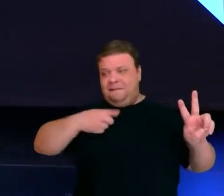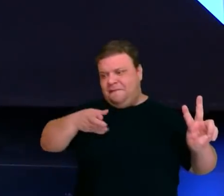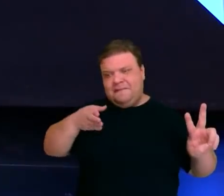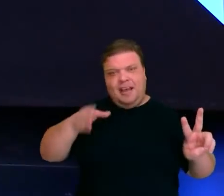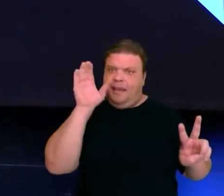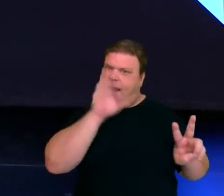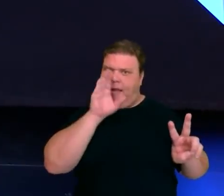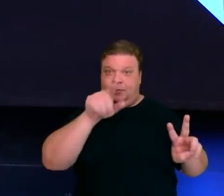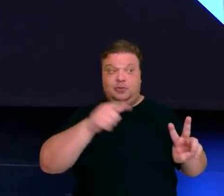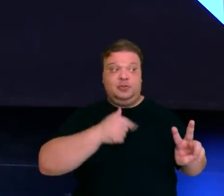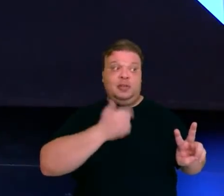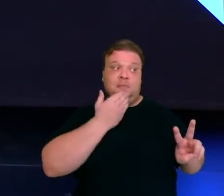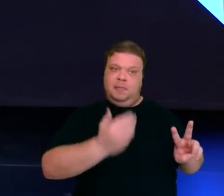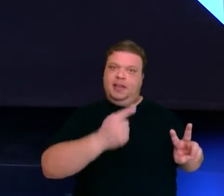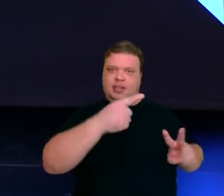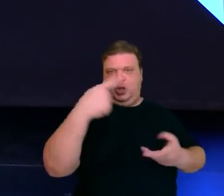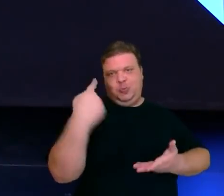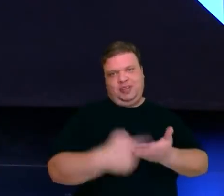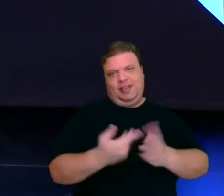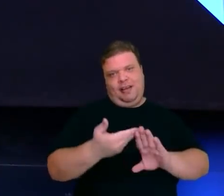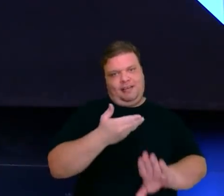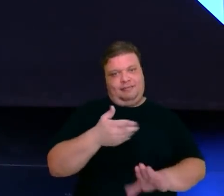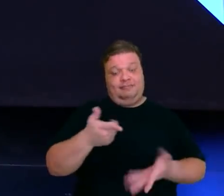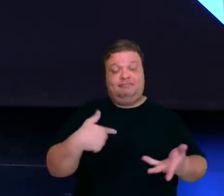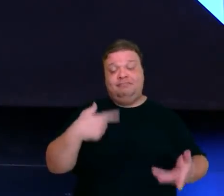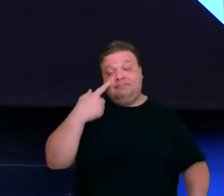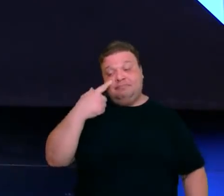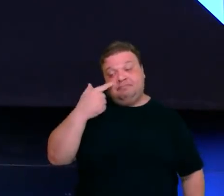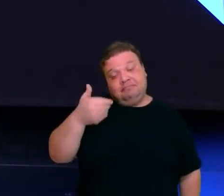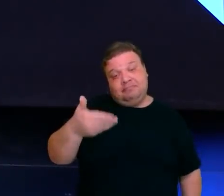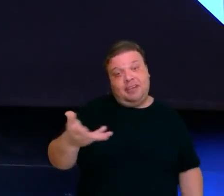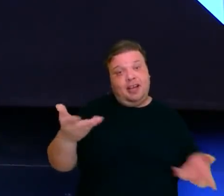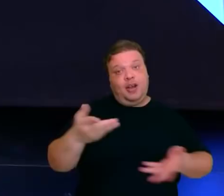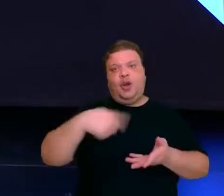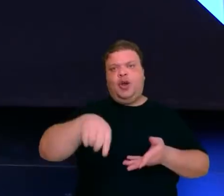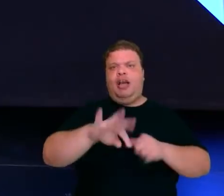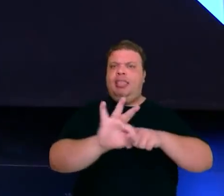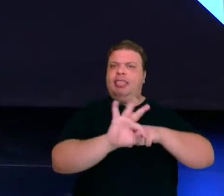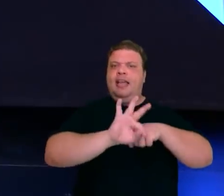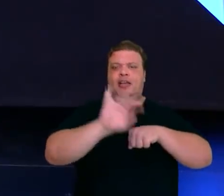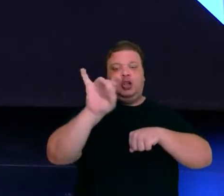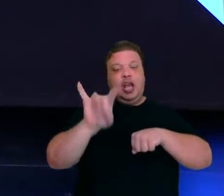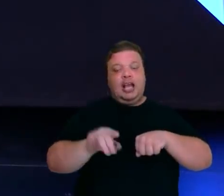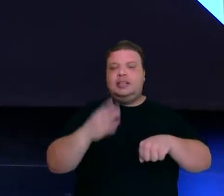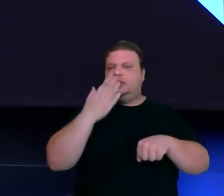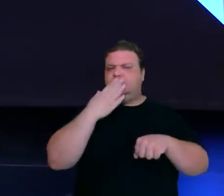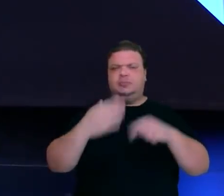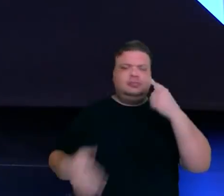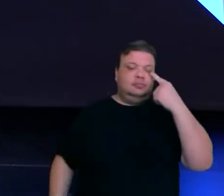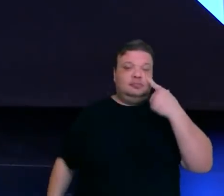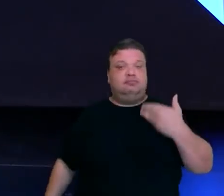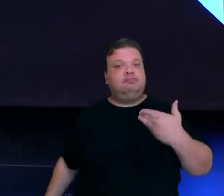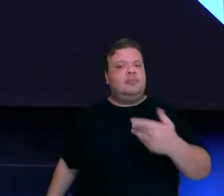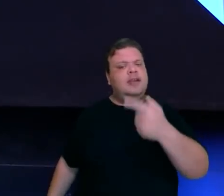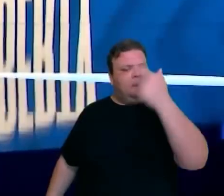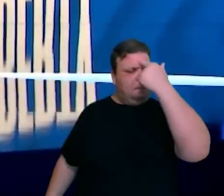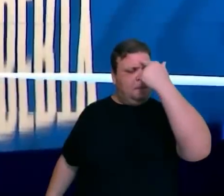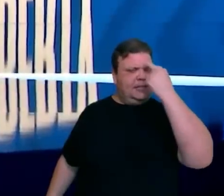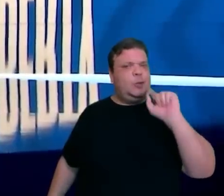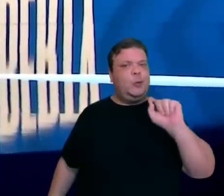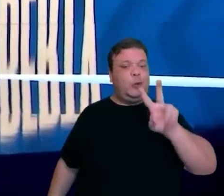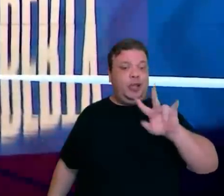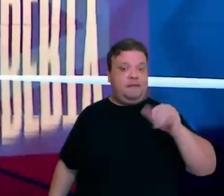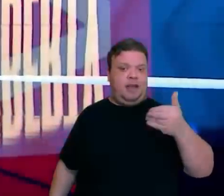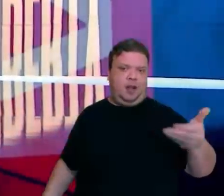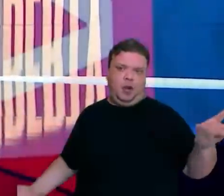por baixo, o Gestevara tá com o roxo por cima. Eles fizeram um troca-troca, né? O GSTV e o Milo fizeram um troca-troca. Um por baixo, de uma